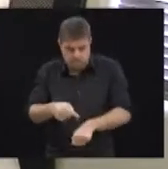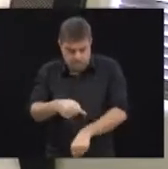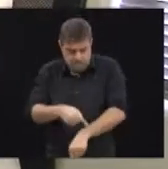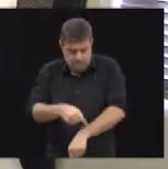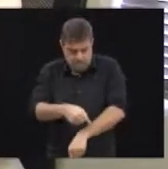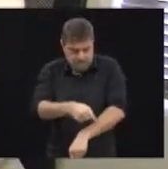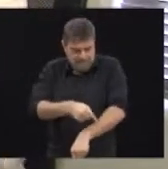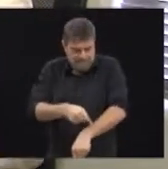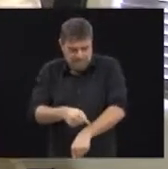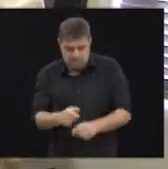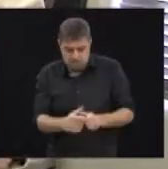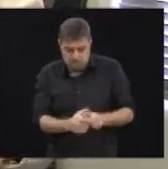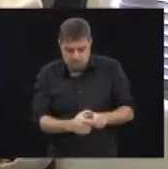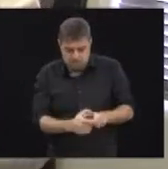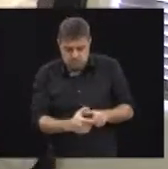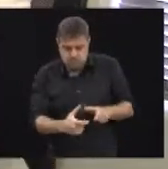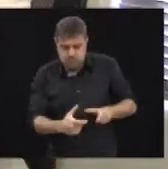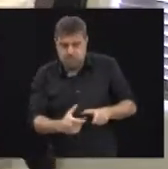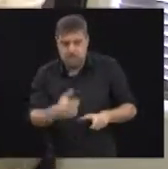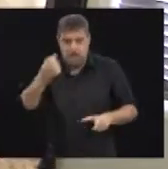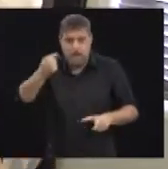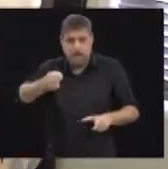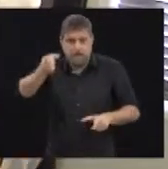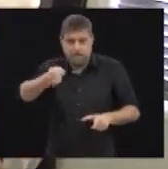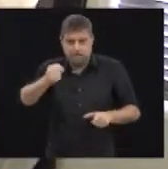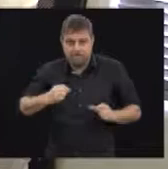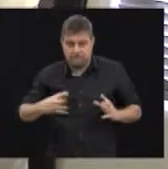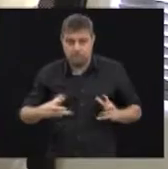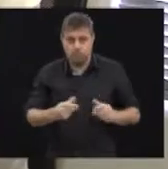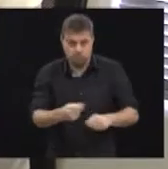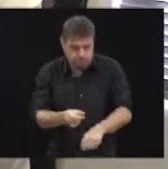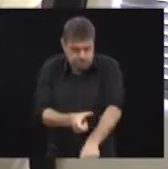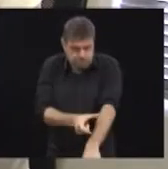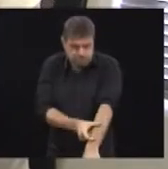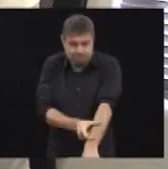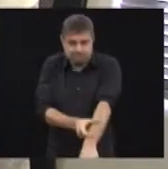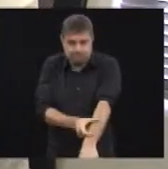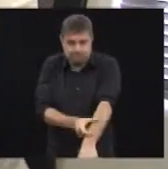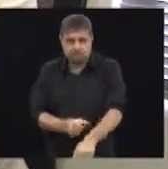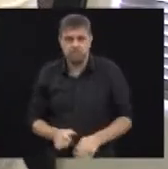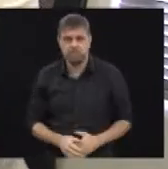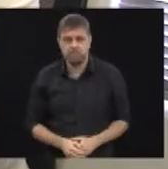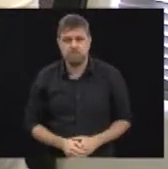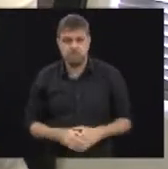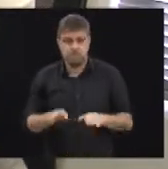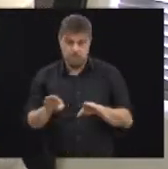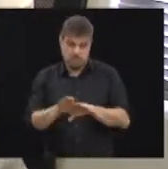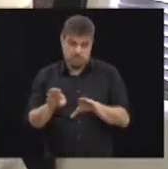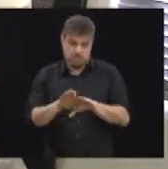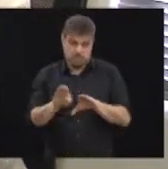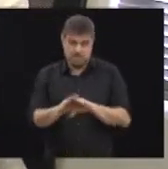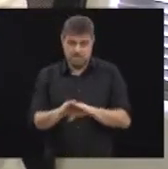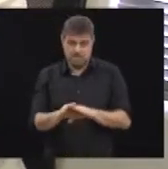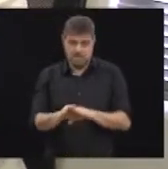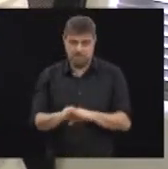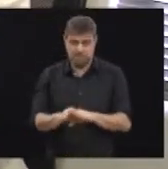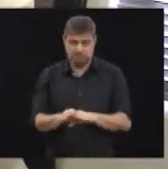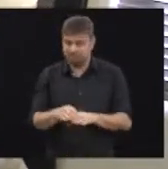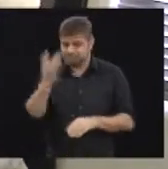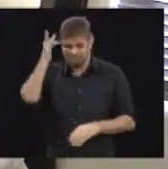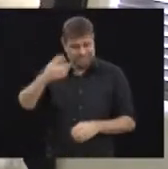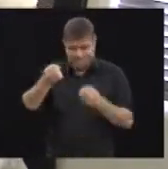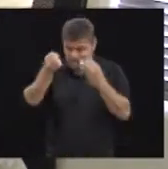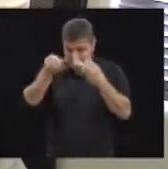comandos para vizinha, para vizinha, para vizinha, e todas paralisam numa região. E também, às vezes,